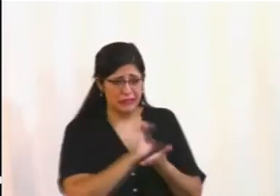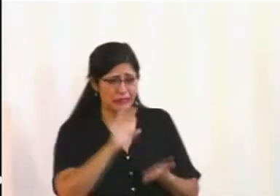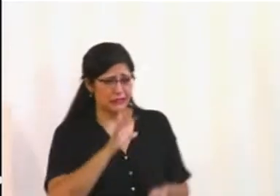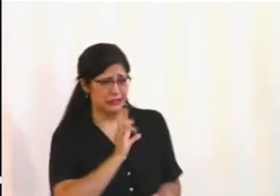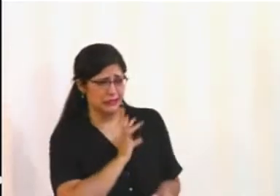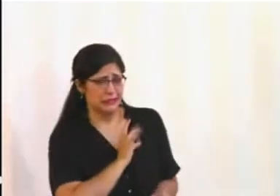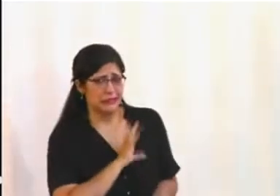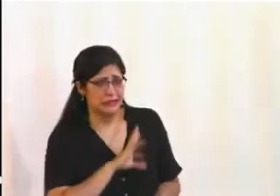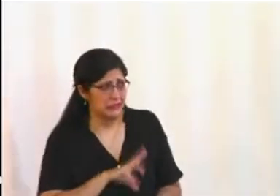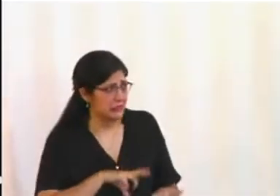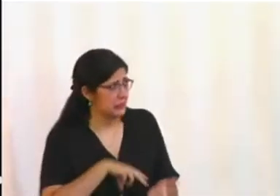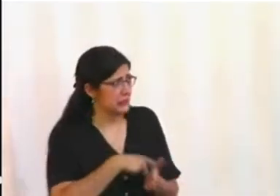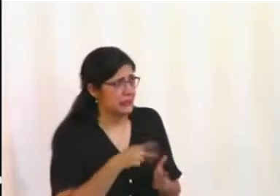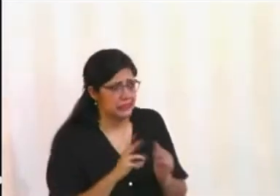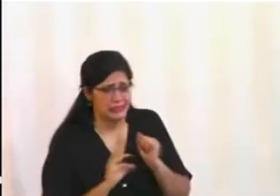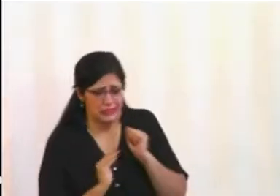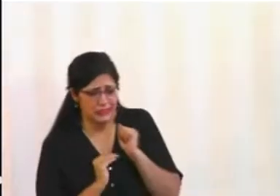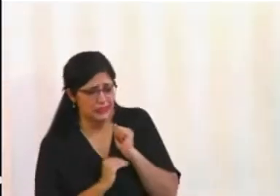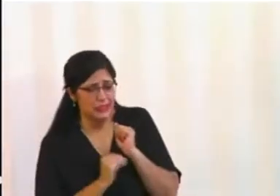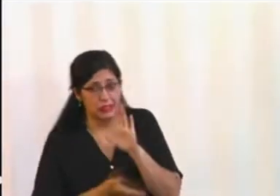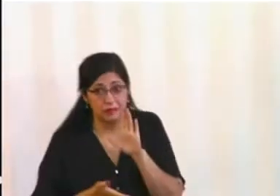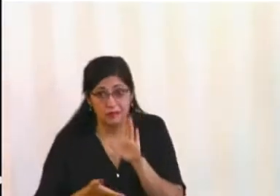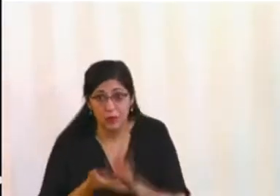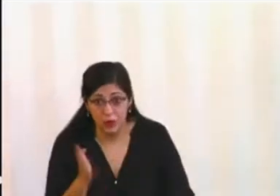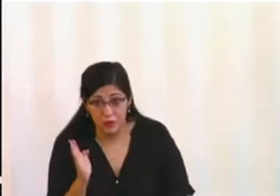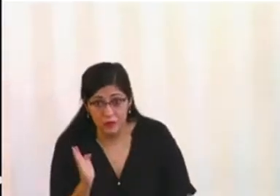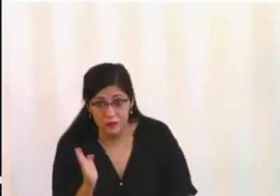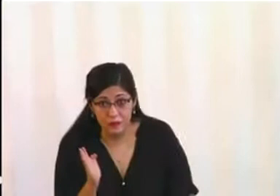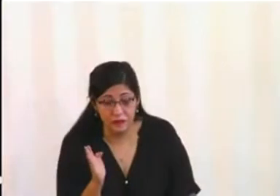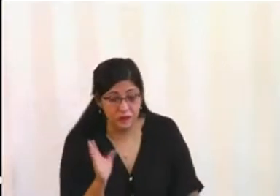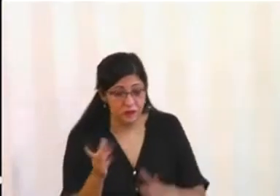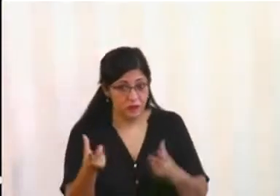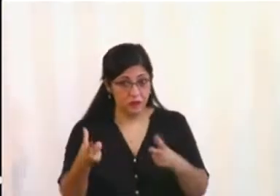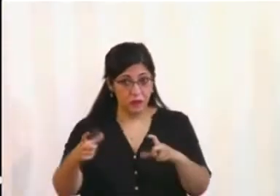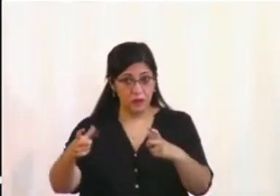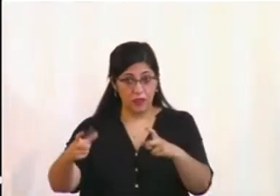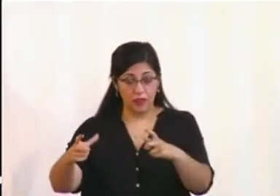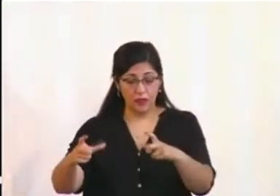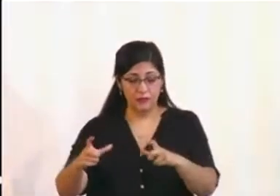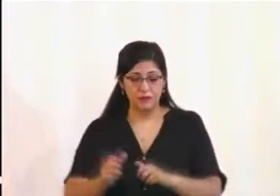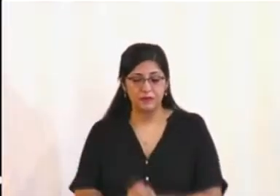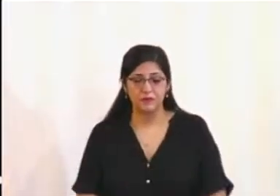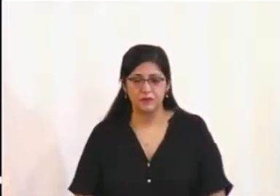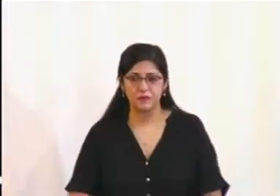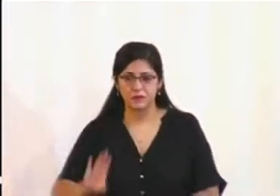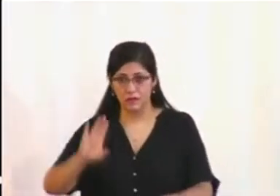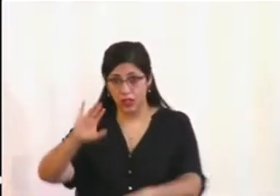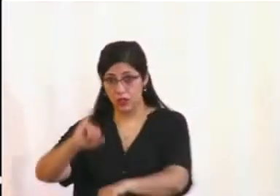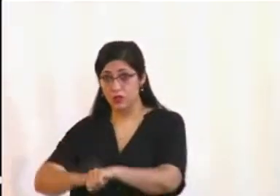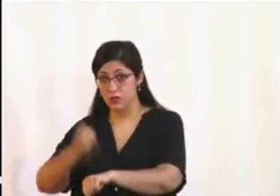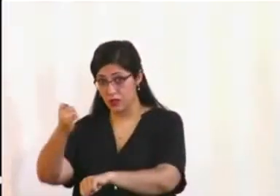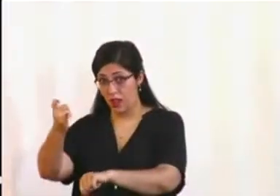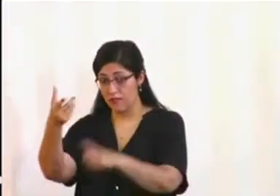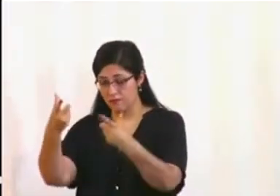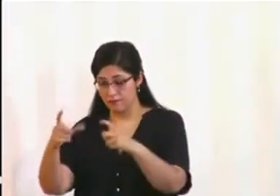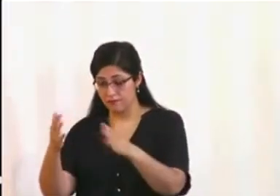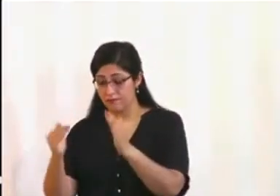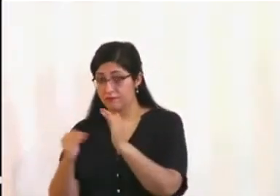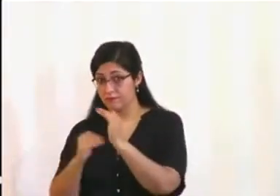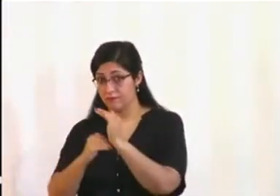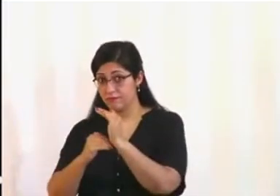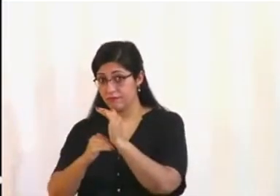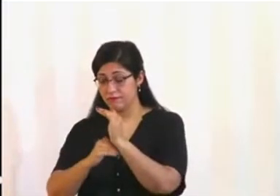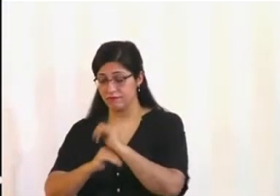para salvar sua vida se foi, e chegou a Berseba, que pertence a Judá, e ali deixou o seu